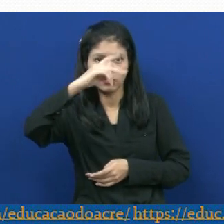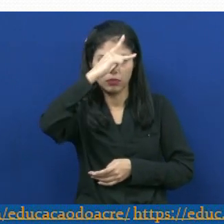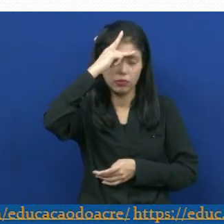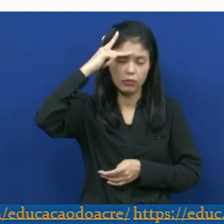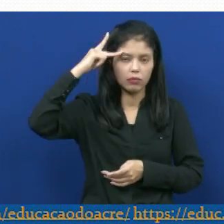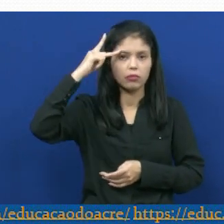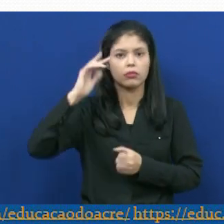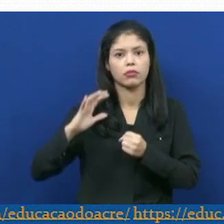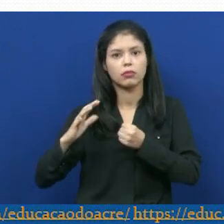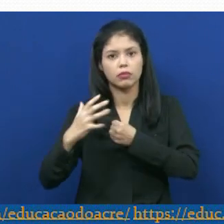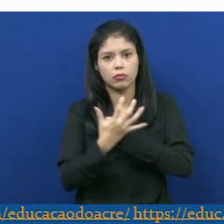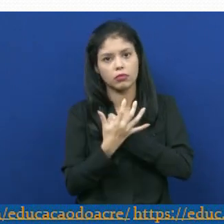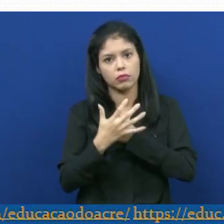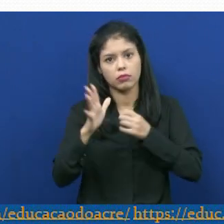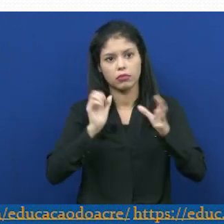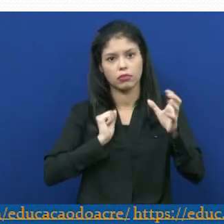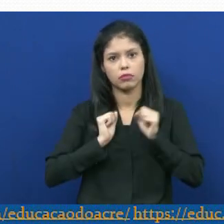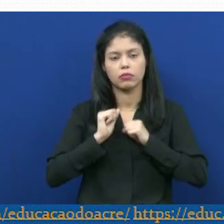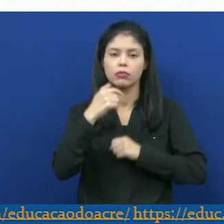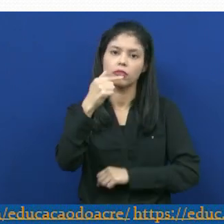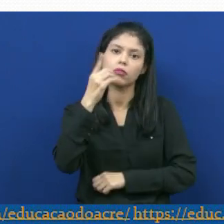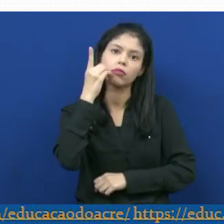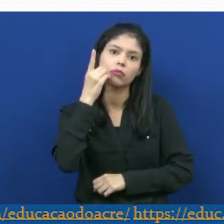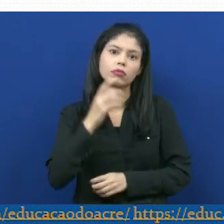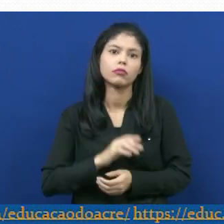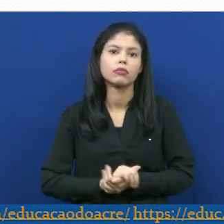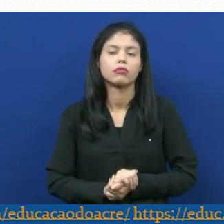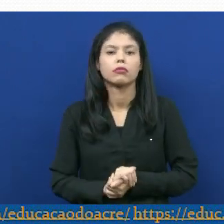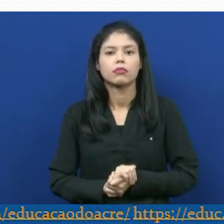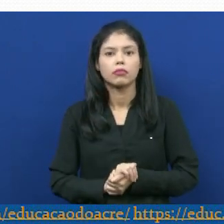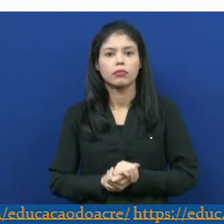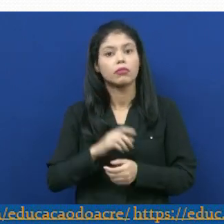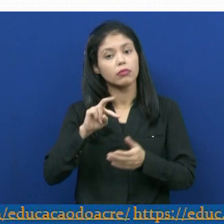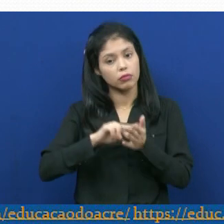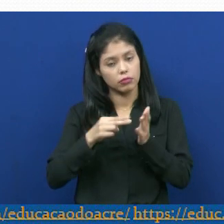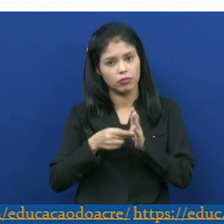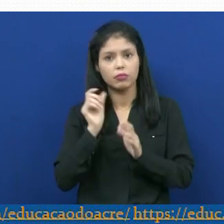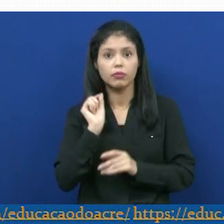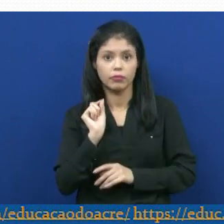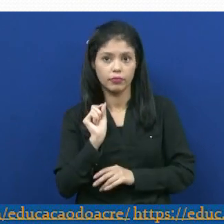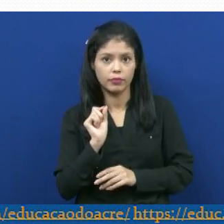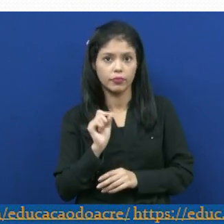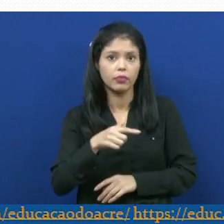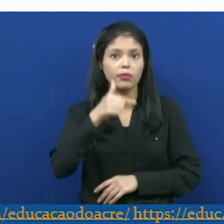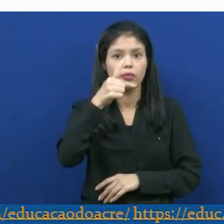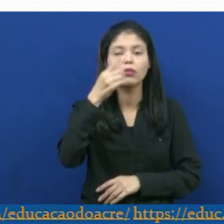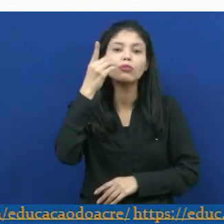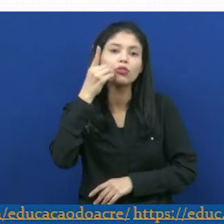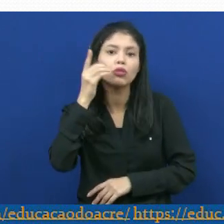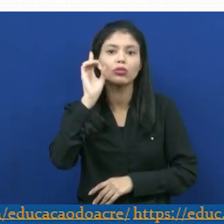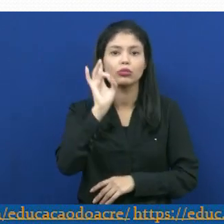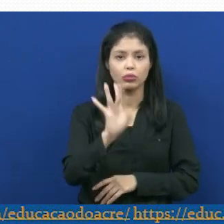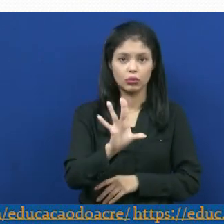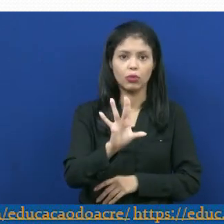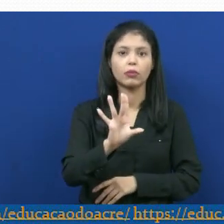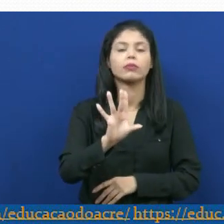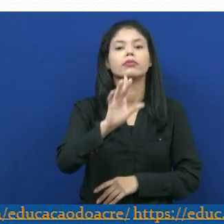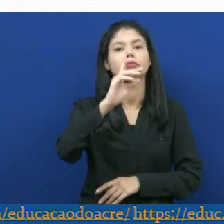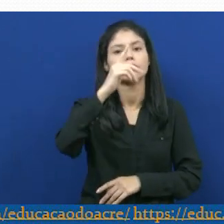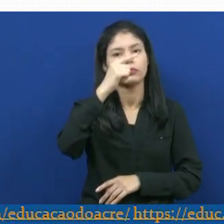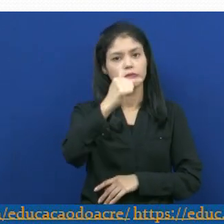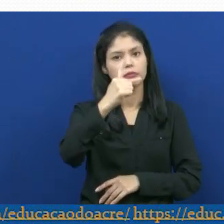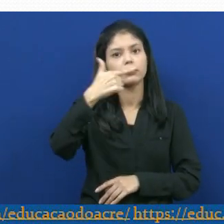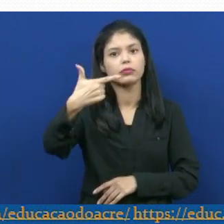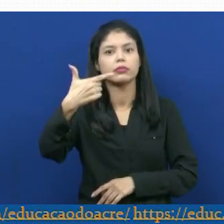729 pessoas contaminadas no 7º dia. Isso significa dizer que no 7º dia, somente no 7º dia, nós